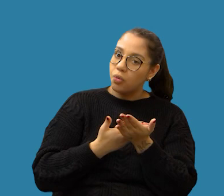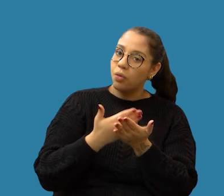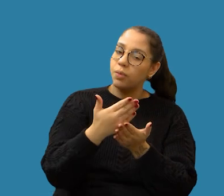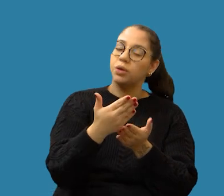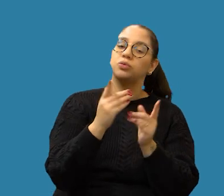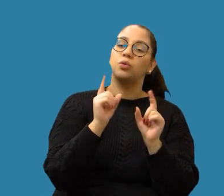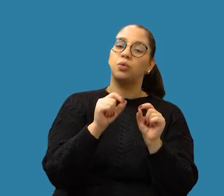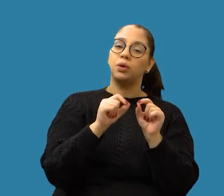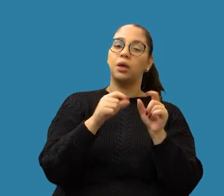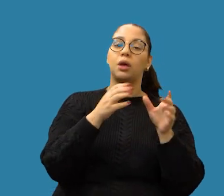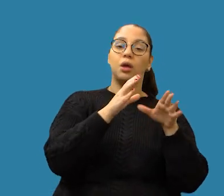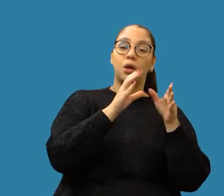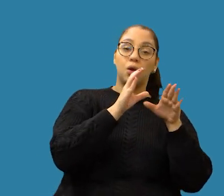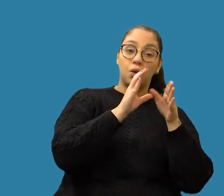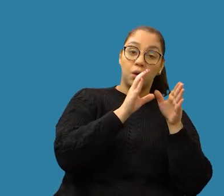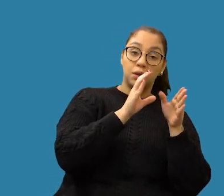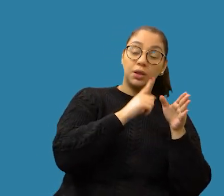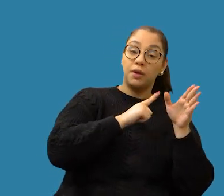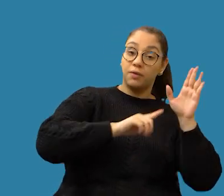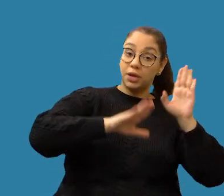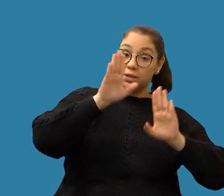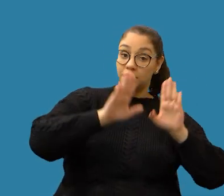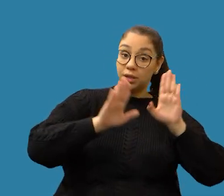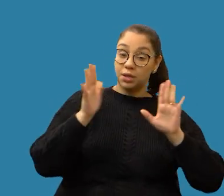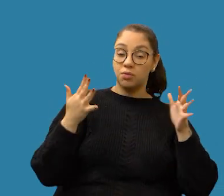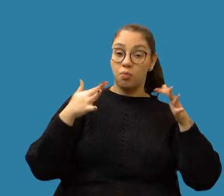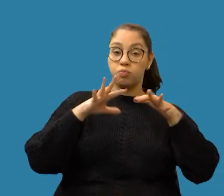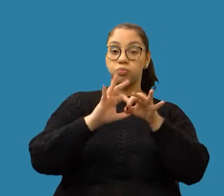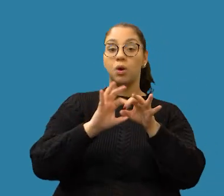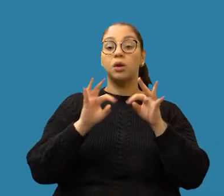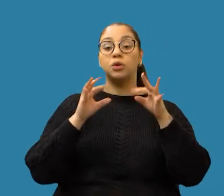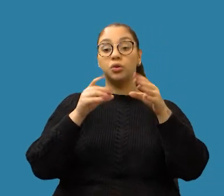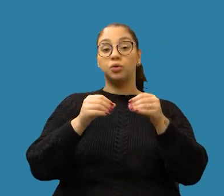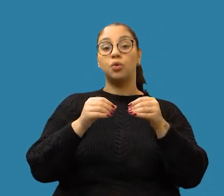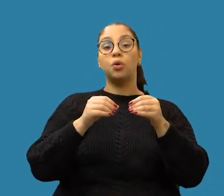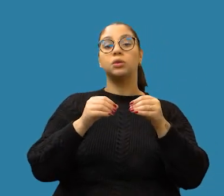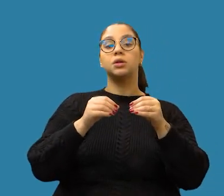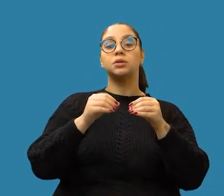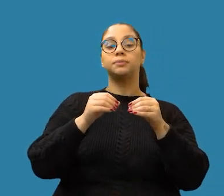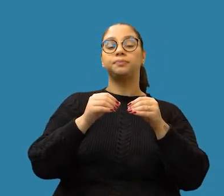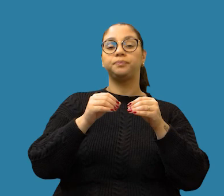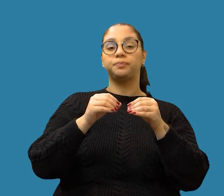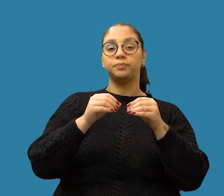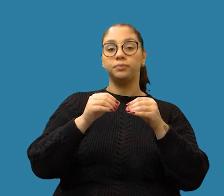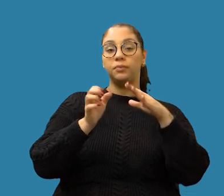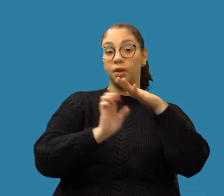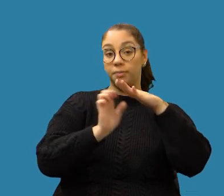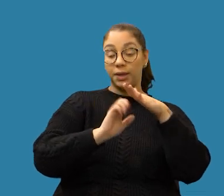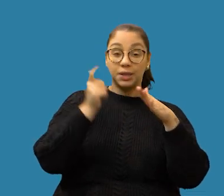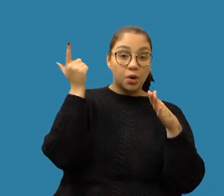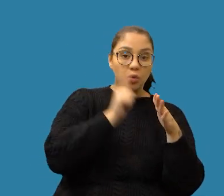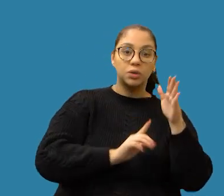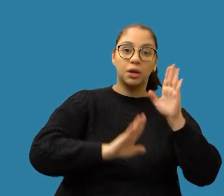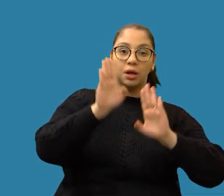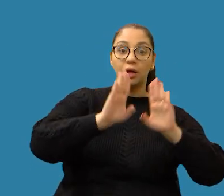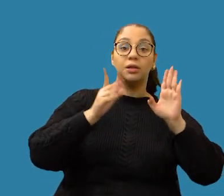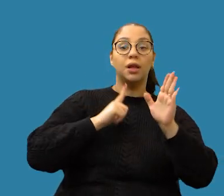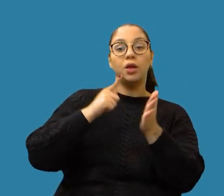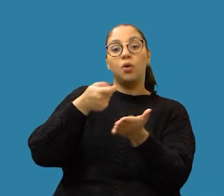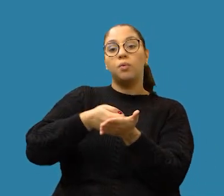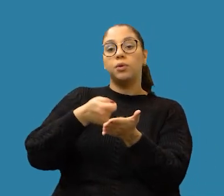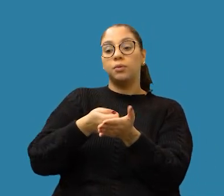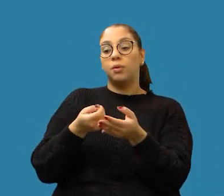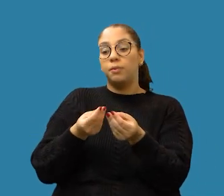Nós estendemos isso com a licitação inclusiva, e todas as empresas que ganham uma licitação na cidade de Campinas, ela tem